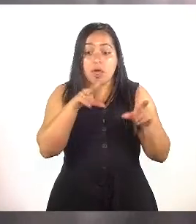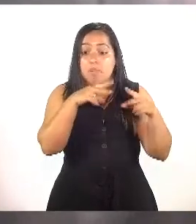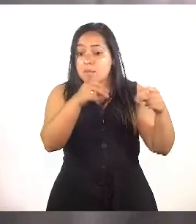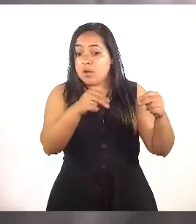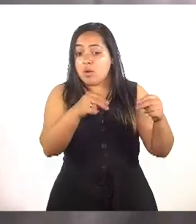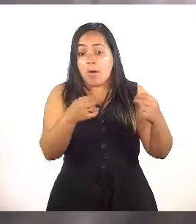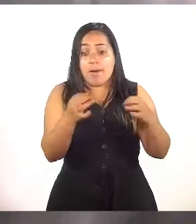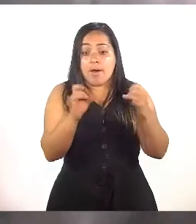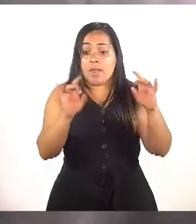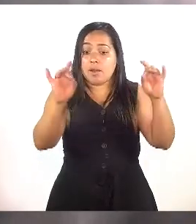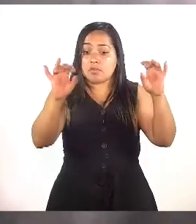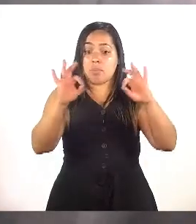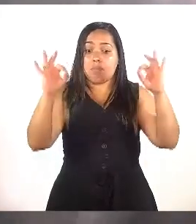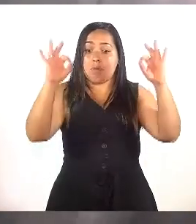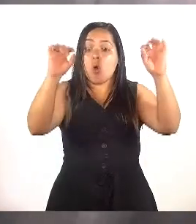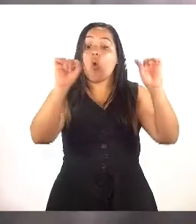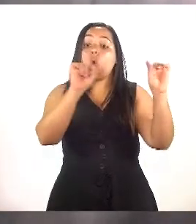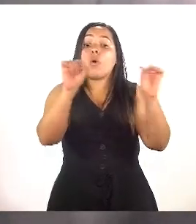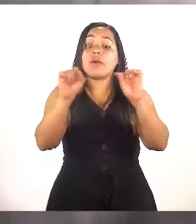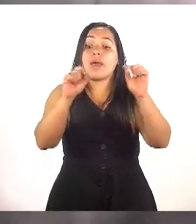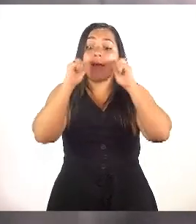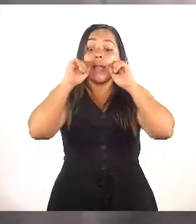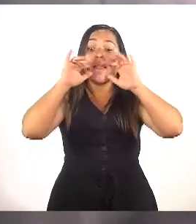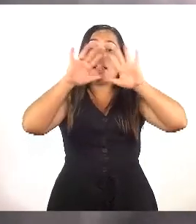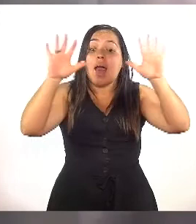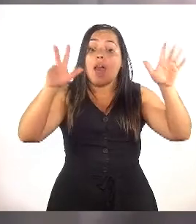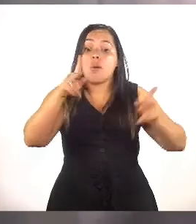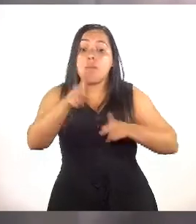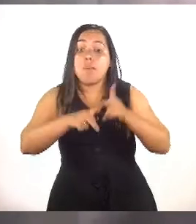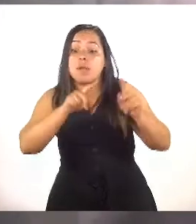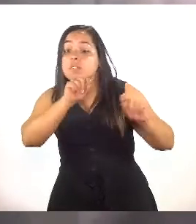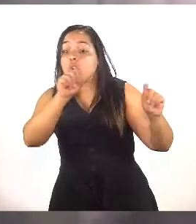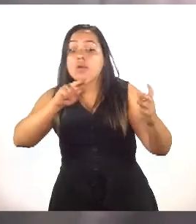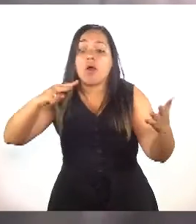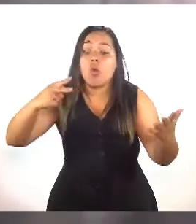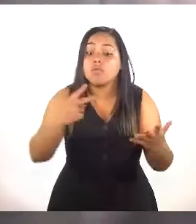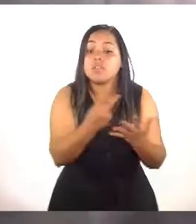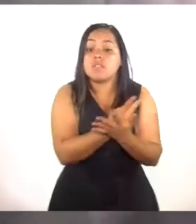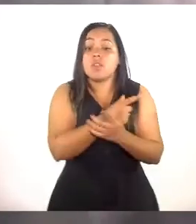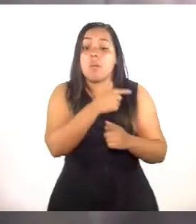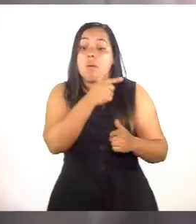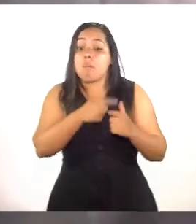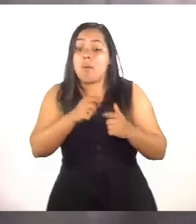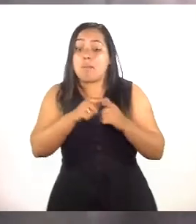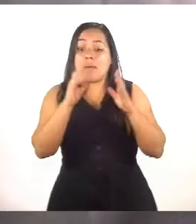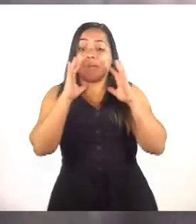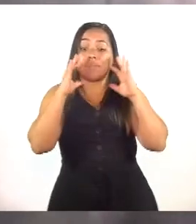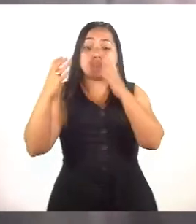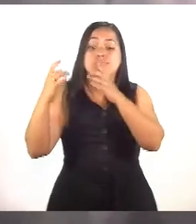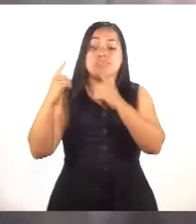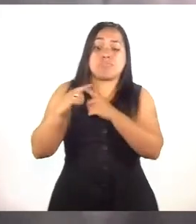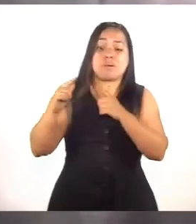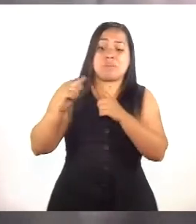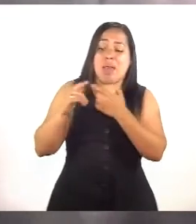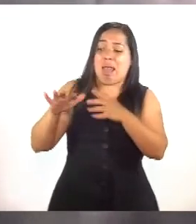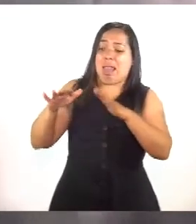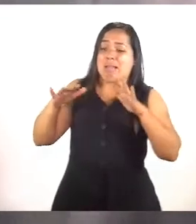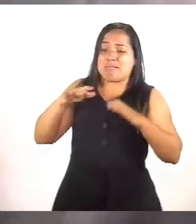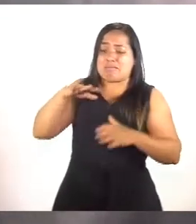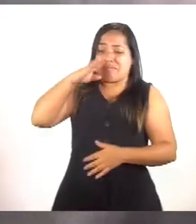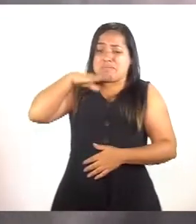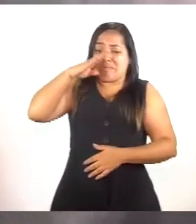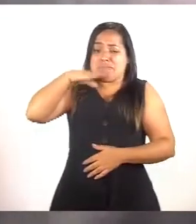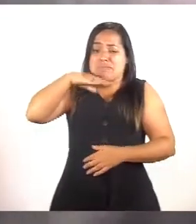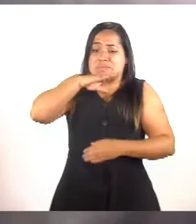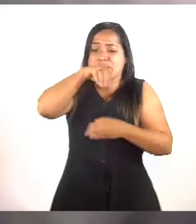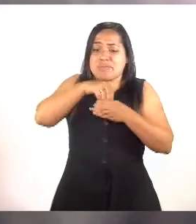até agora não ficou claro para a população o que foi efetivamente feito para que um evento desse porte não volte a se repetir. O senhor